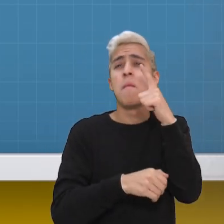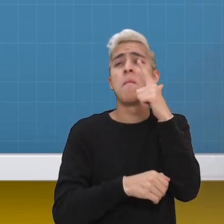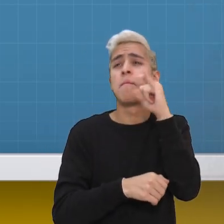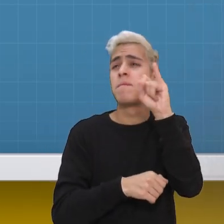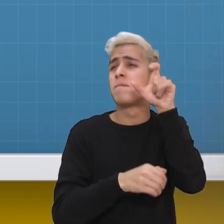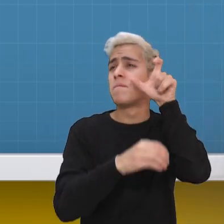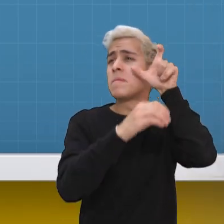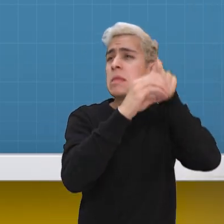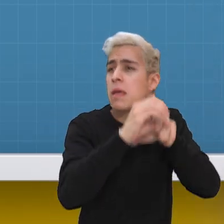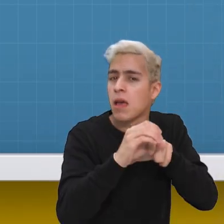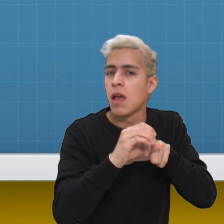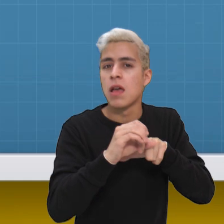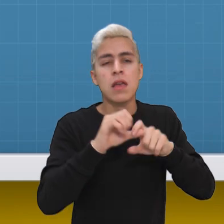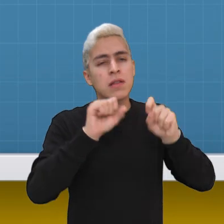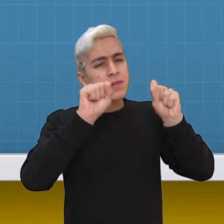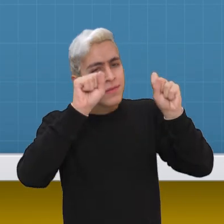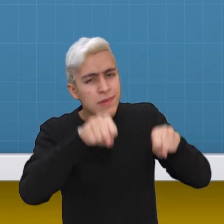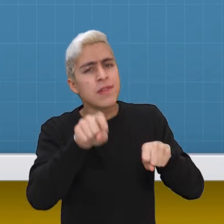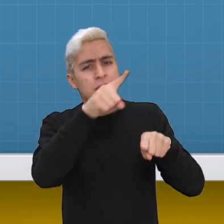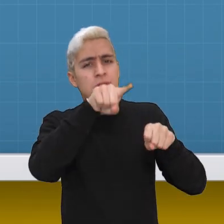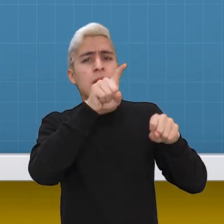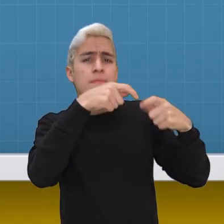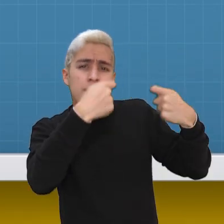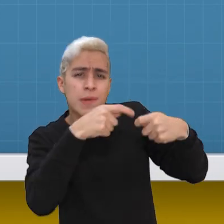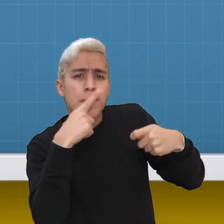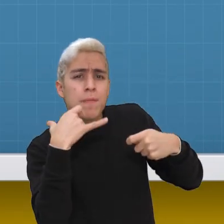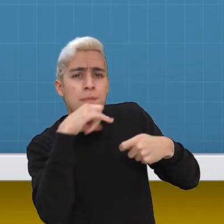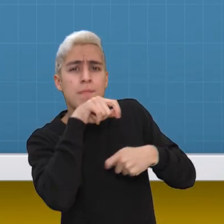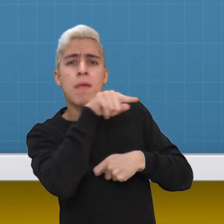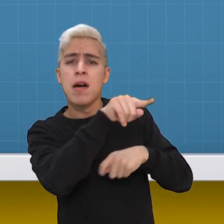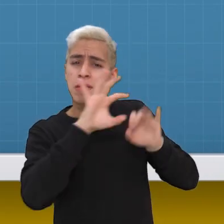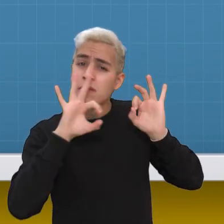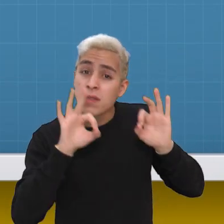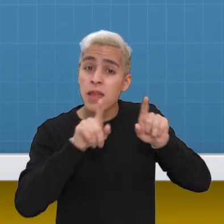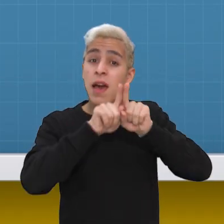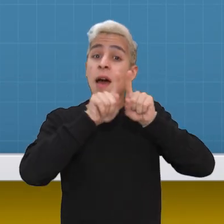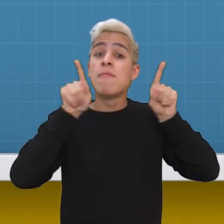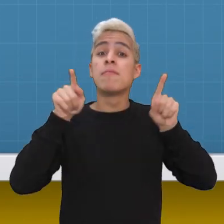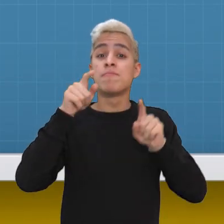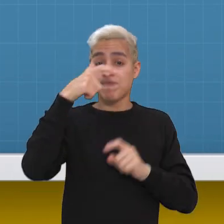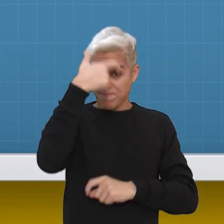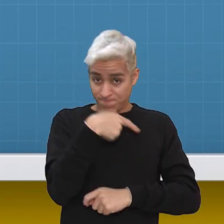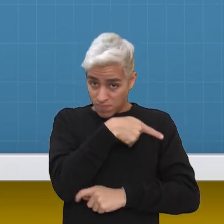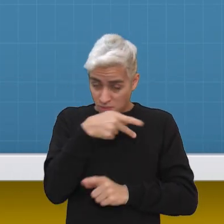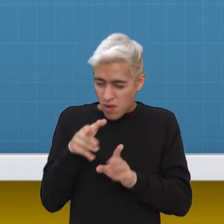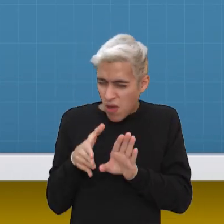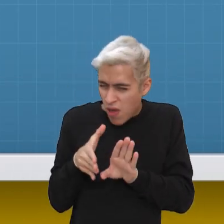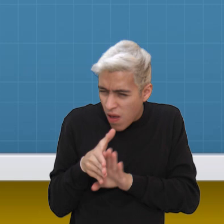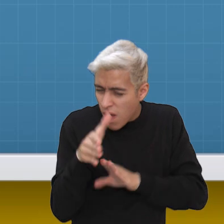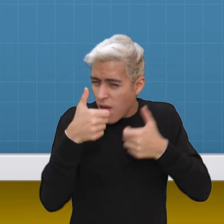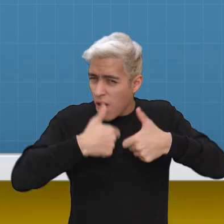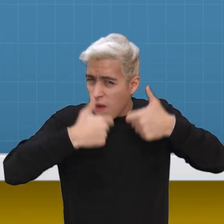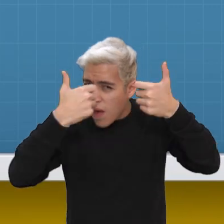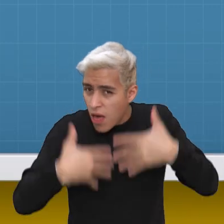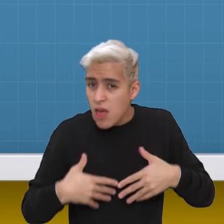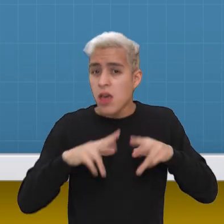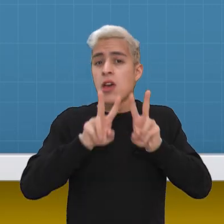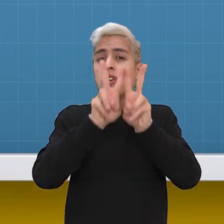dependente do meu pai e da minha mãe. Sim, você é dependente do seu pai e da sua mãe, mas a professora está falando de